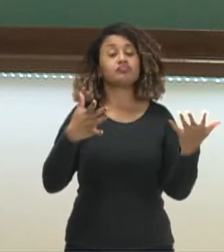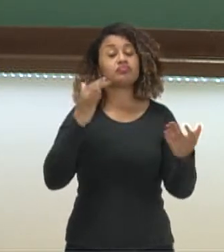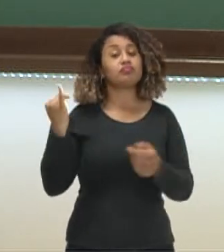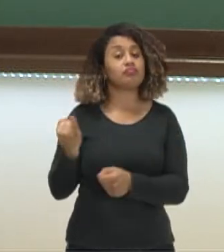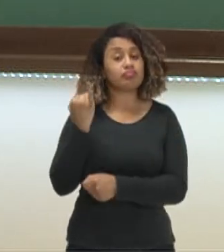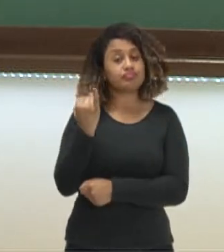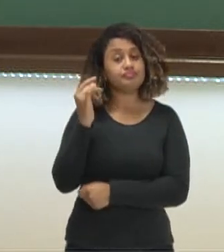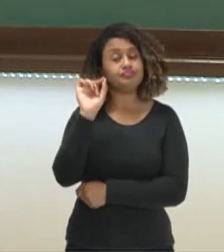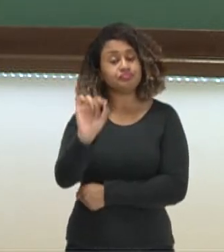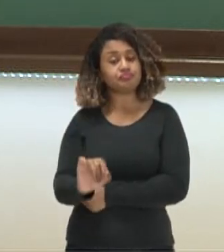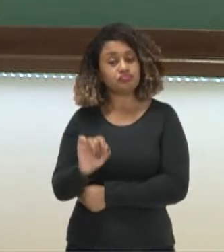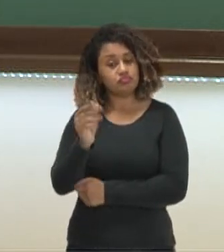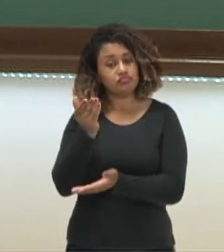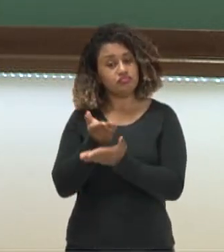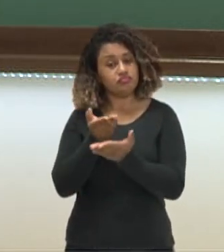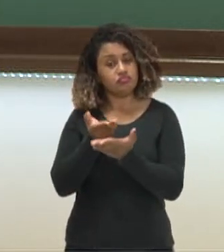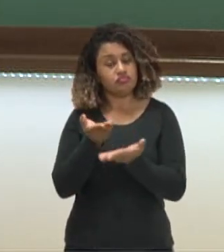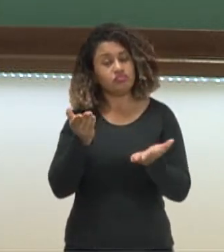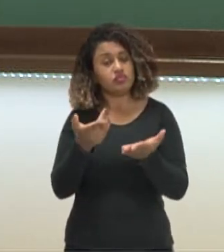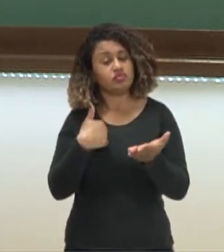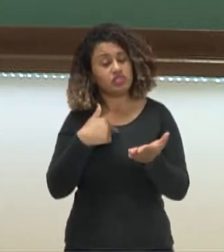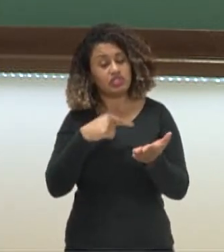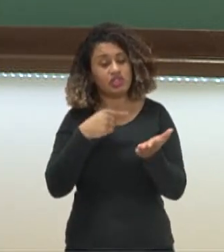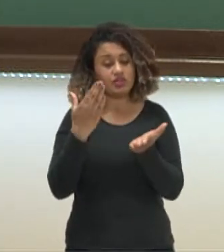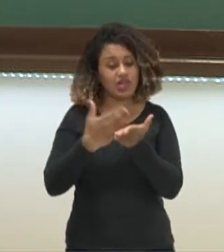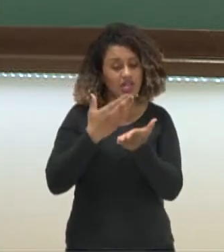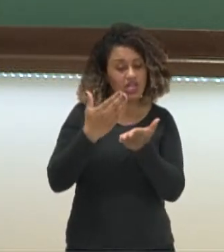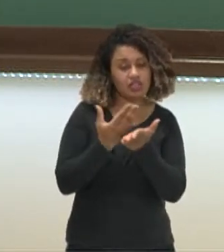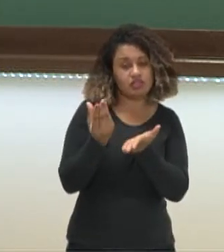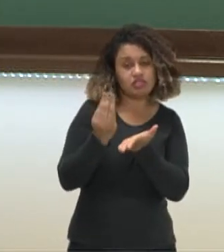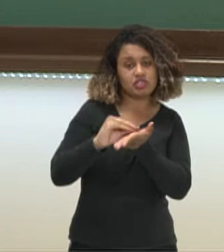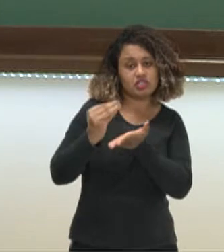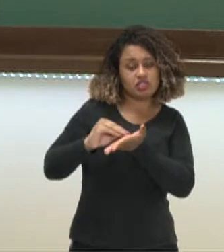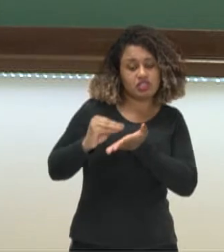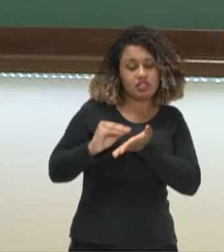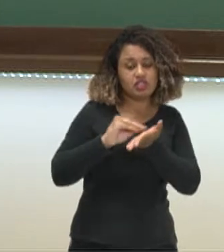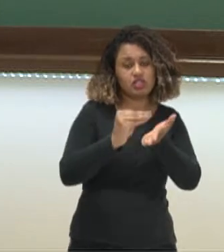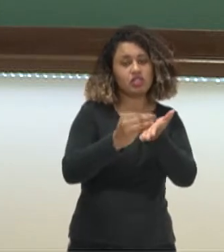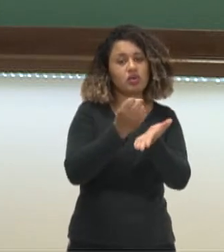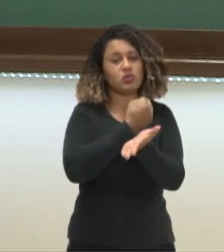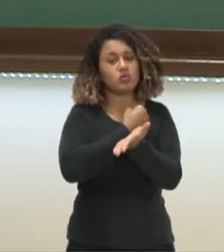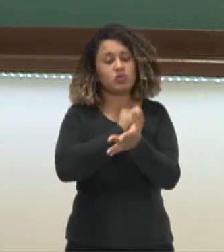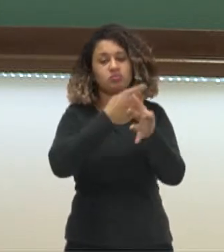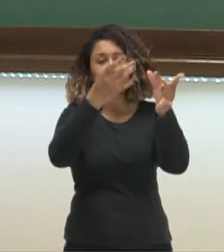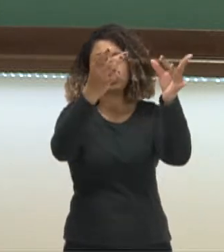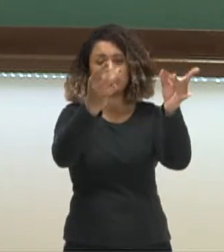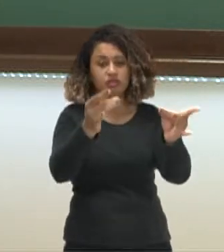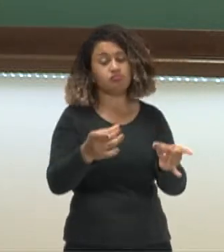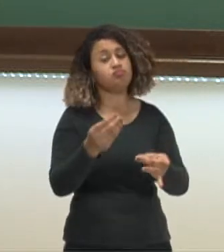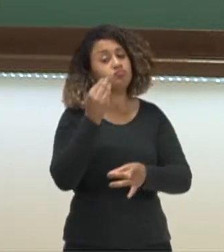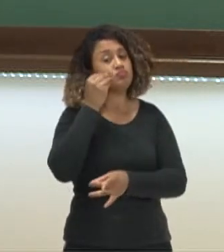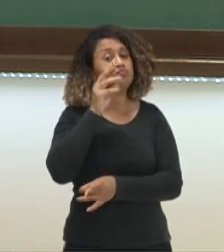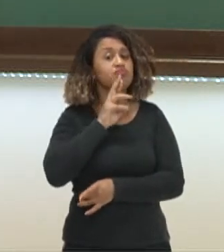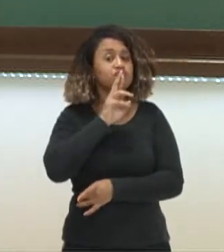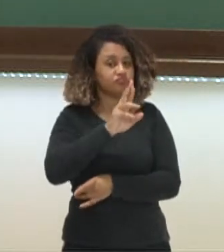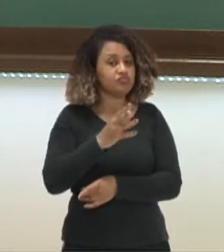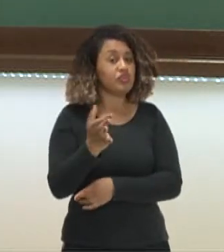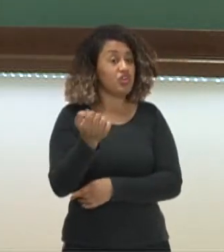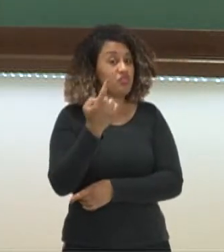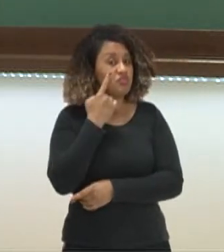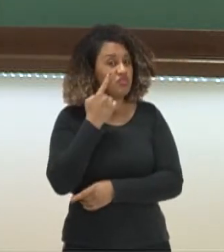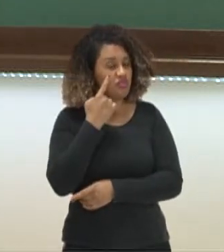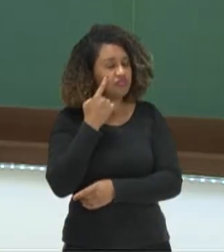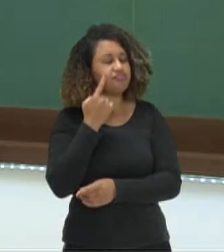importante que nessa aula você pegue lá seu caderno e anote os números detalhadamente e tente resolver. Então vamos lá